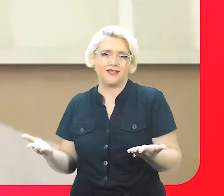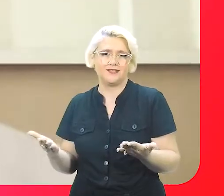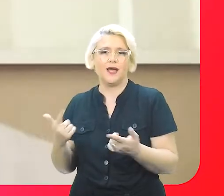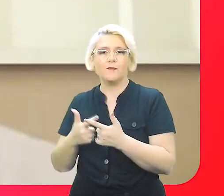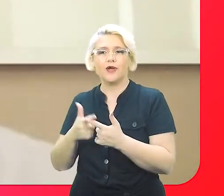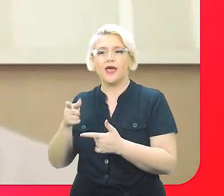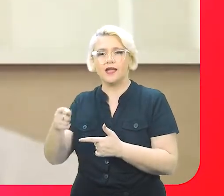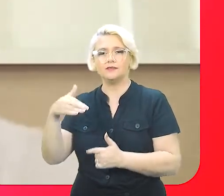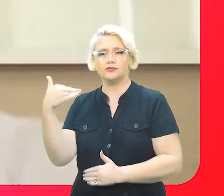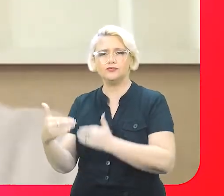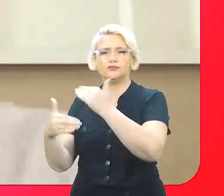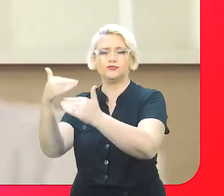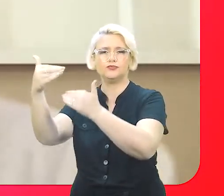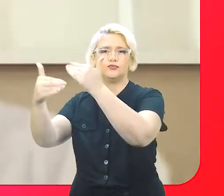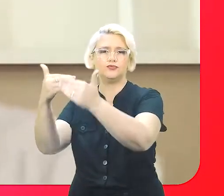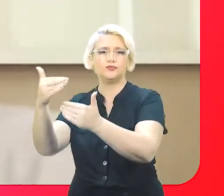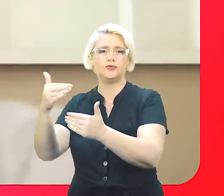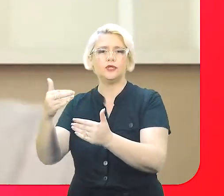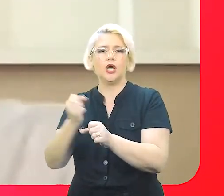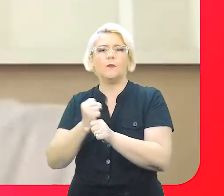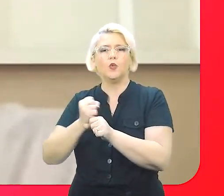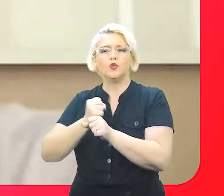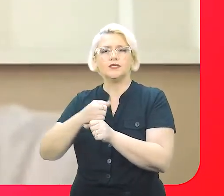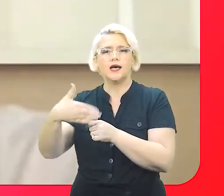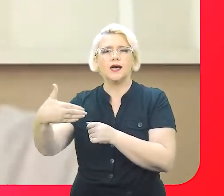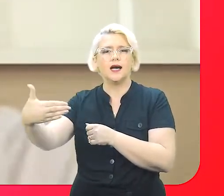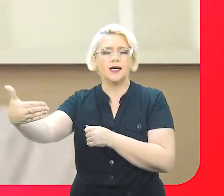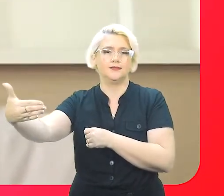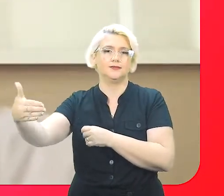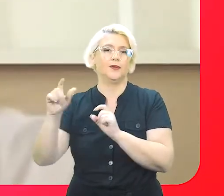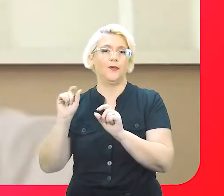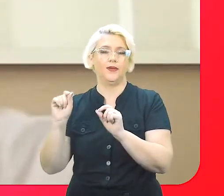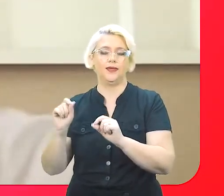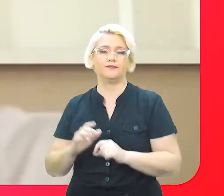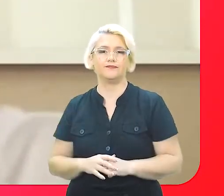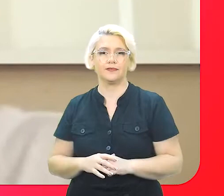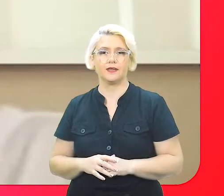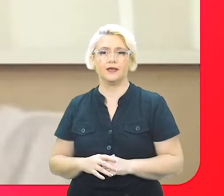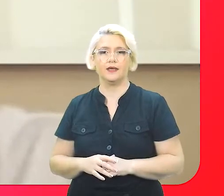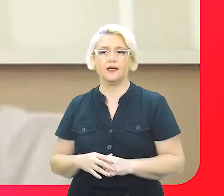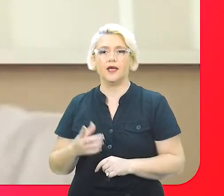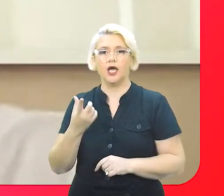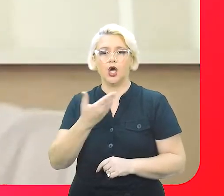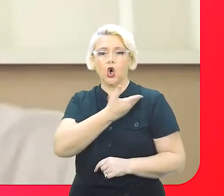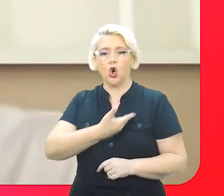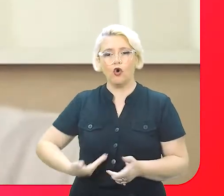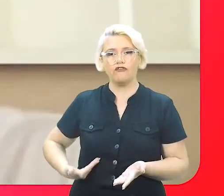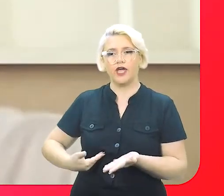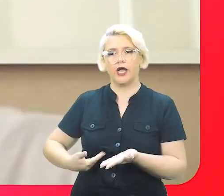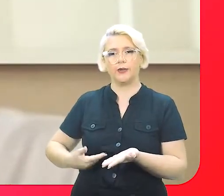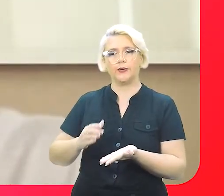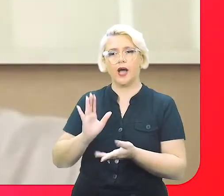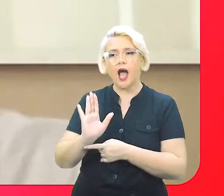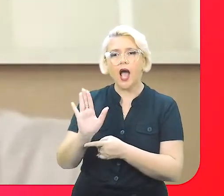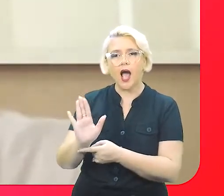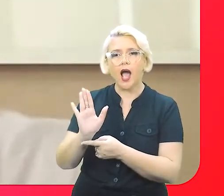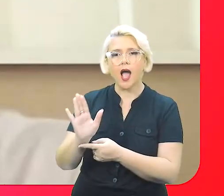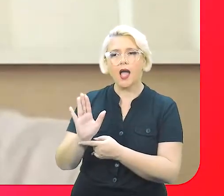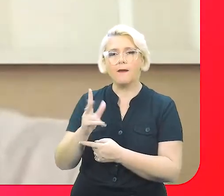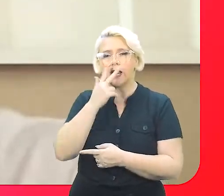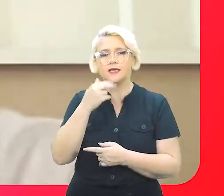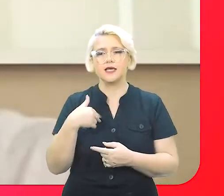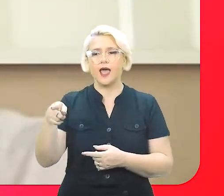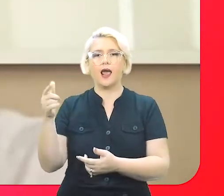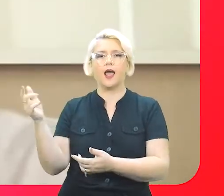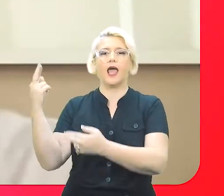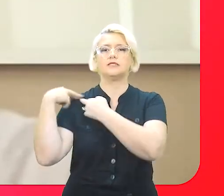elas foram ganhando durante todo o tempo, né, do governo a terceirização da